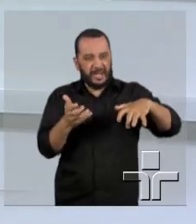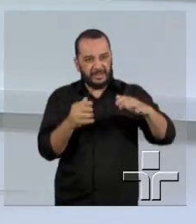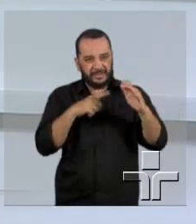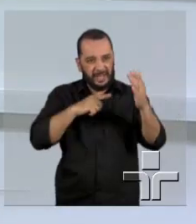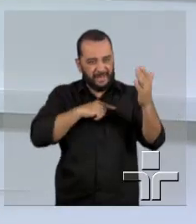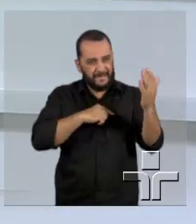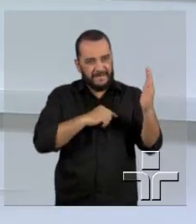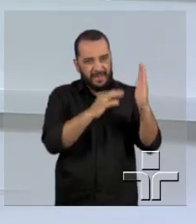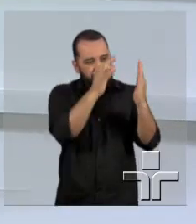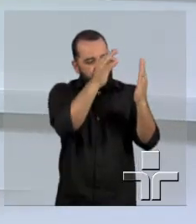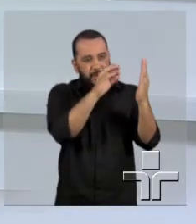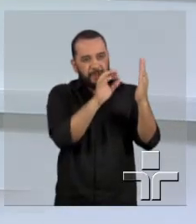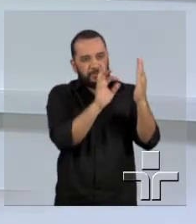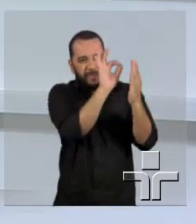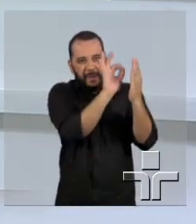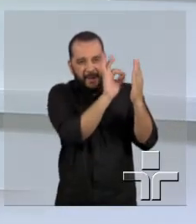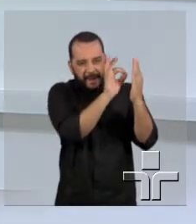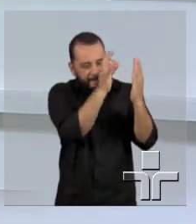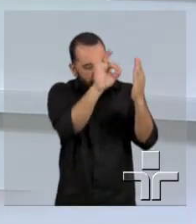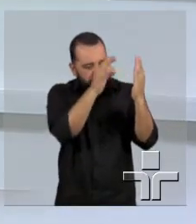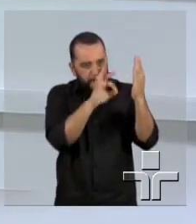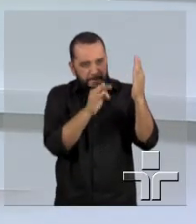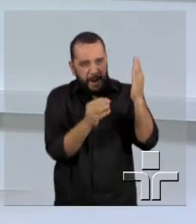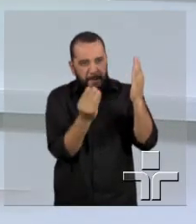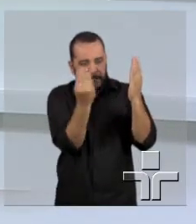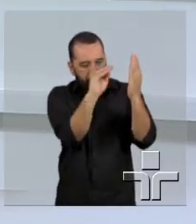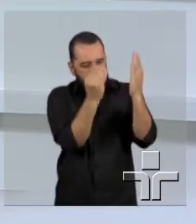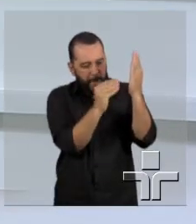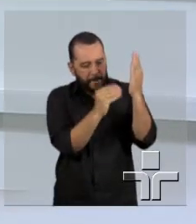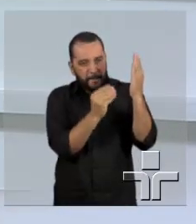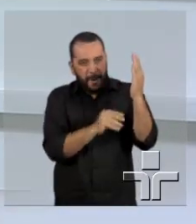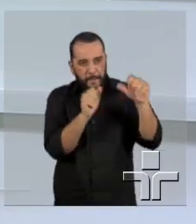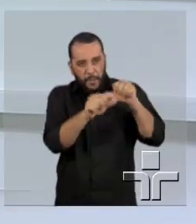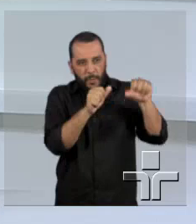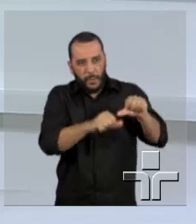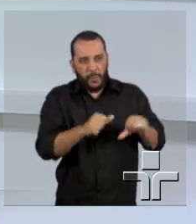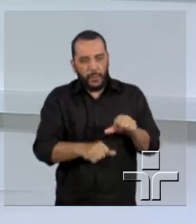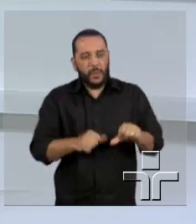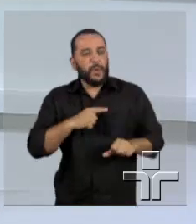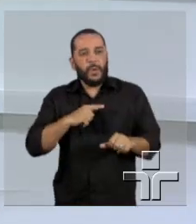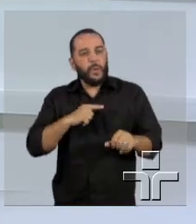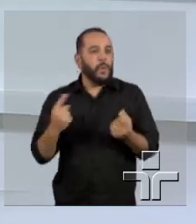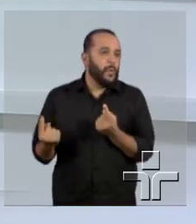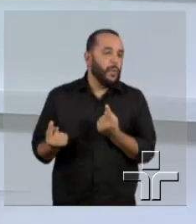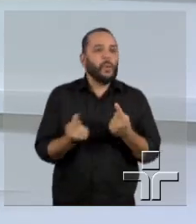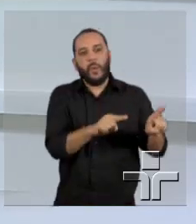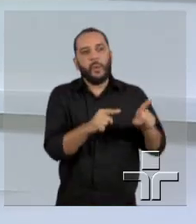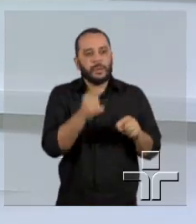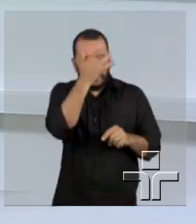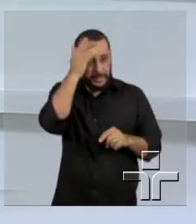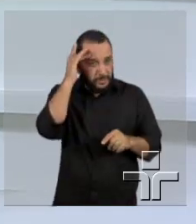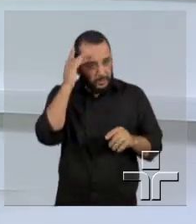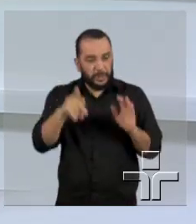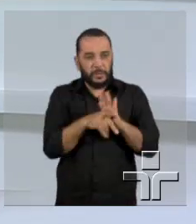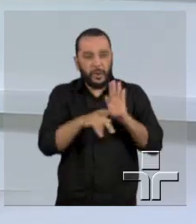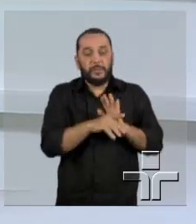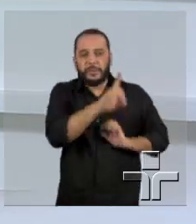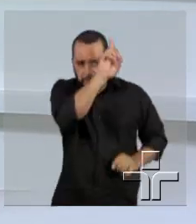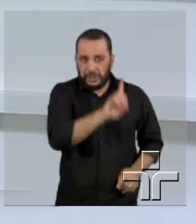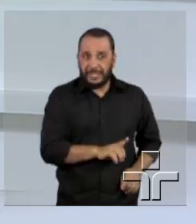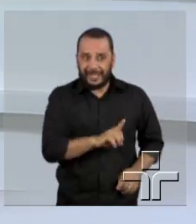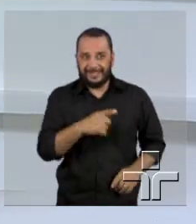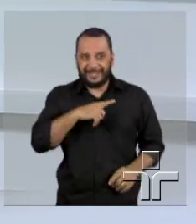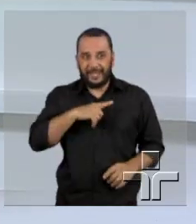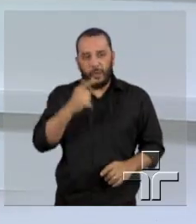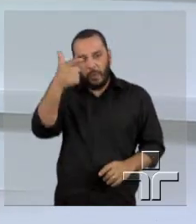foi aprovado medidas contra os operadores do direito. Foram aprovadas outras modalidades de crime